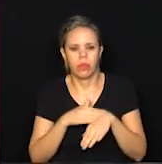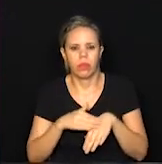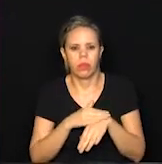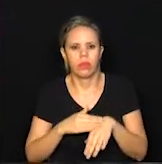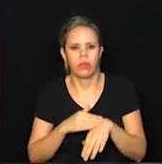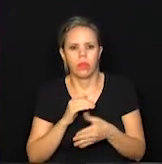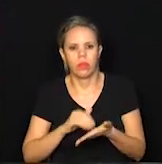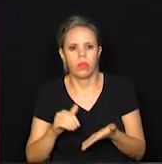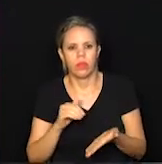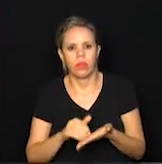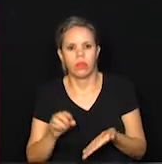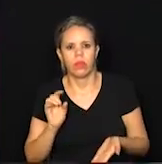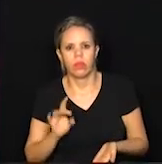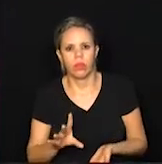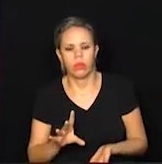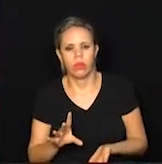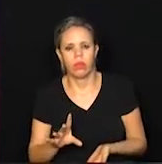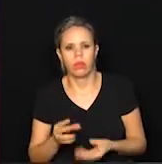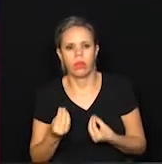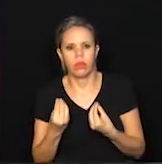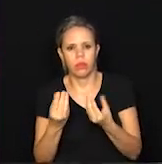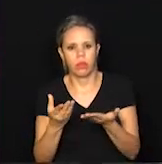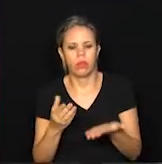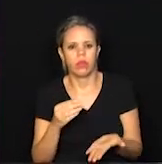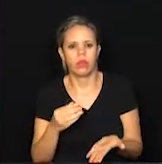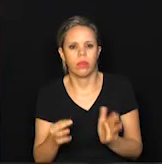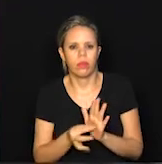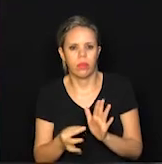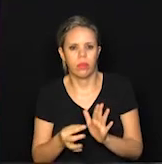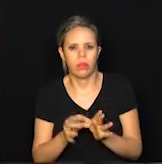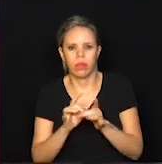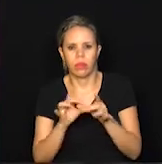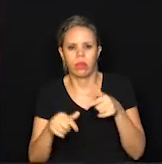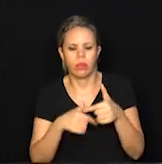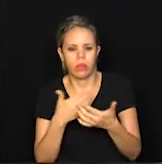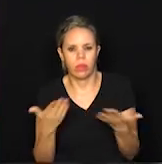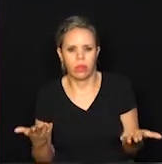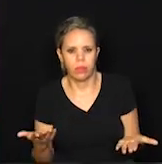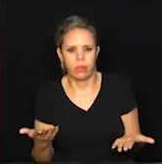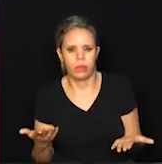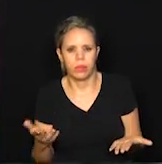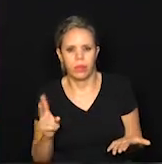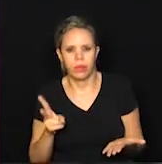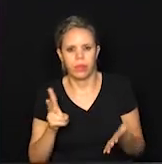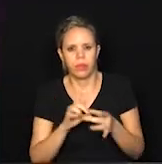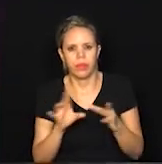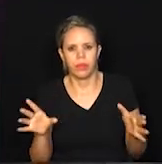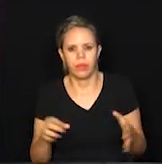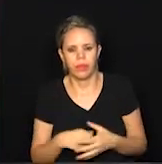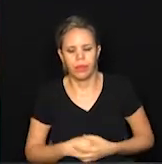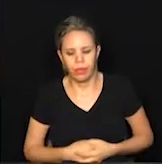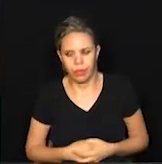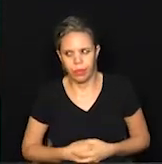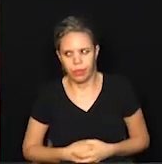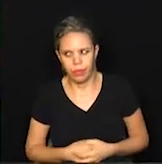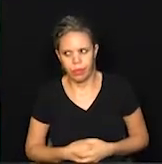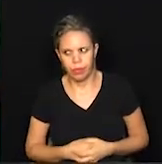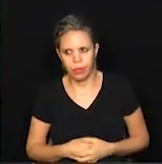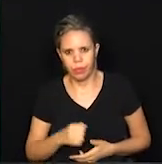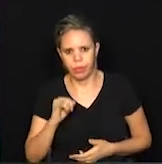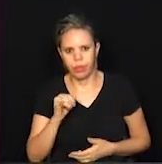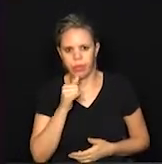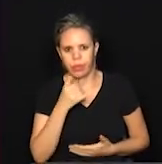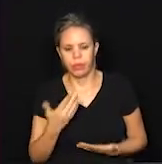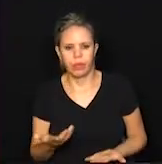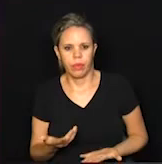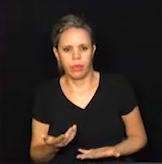essa secretaria e colocar o nosso mandato à disposição. Enfim, sempre a gente está aqui à disposição,